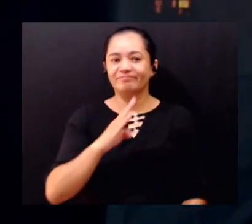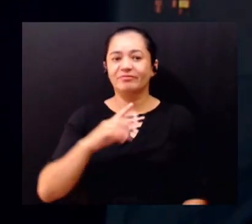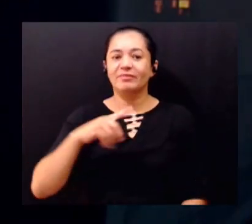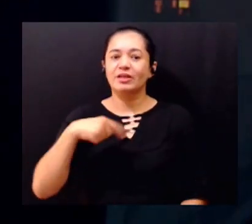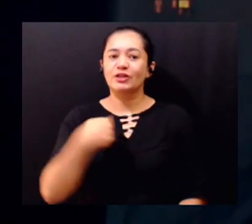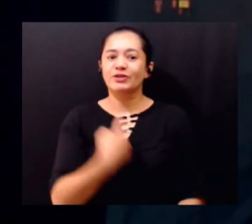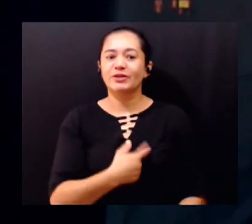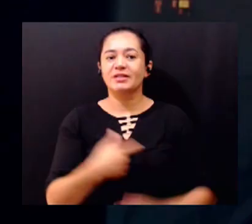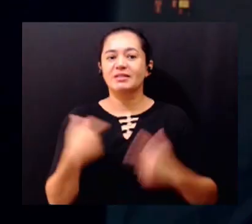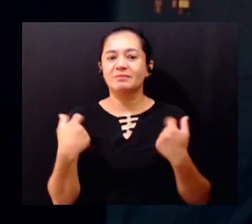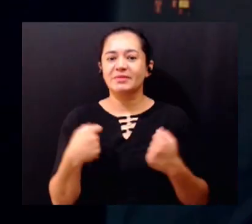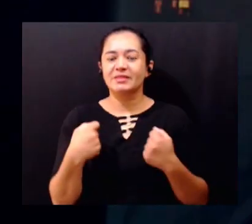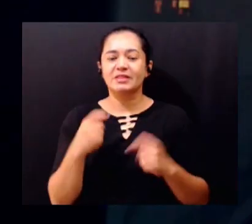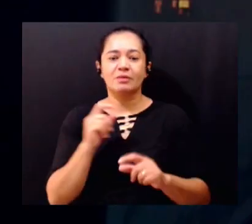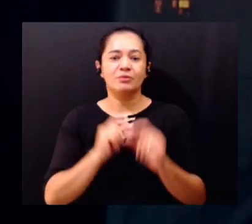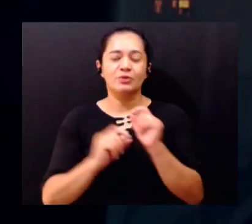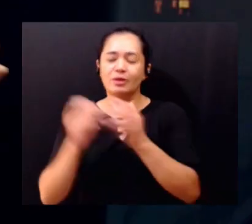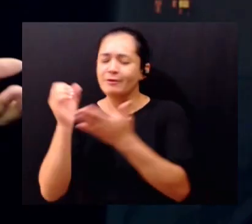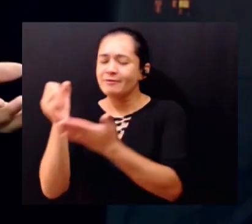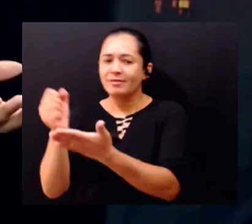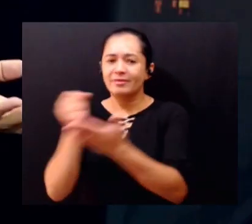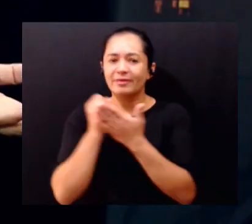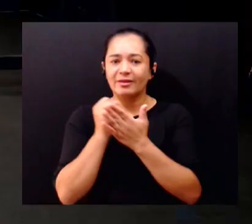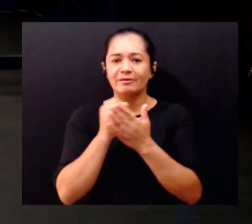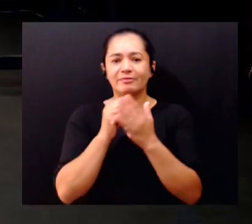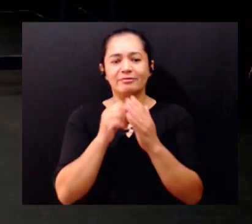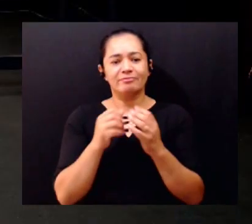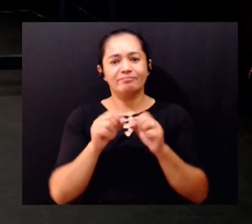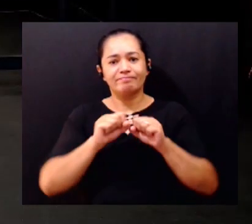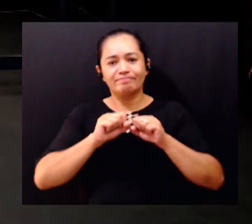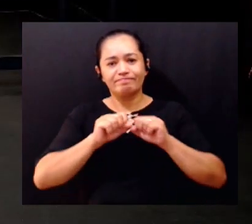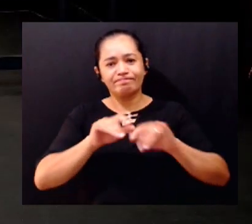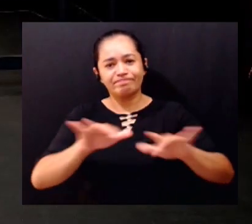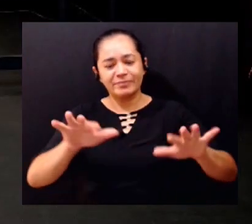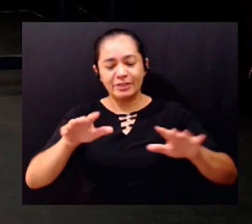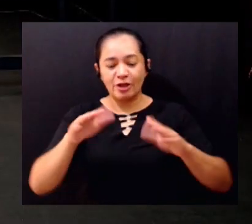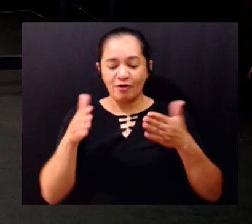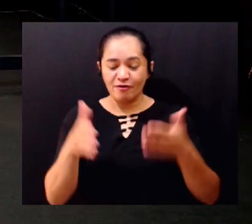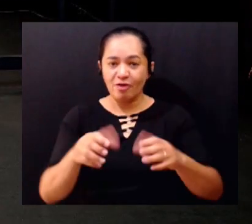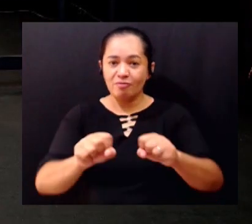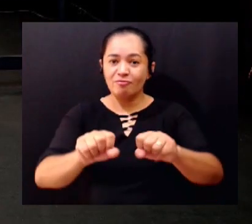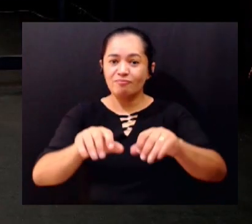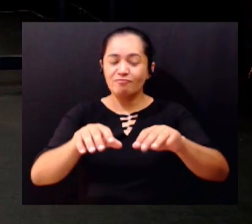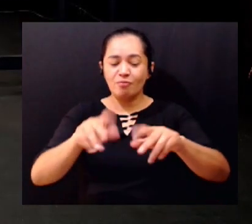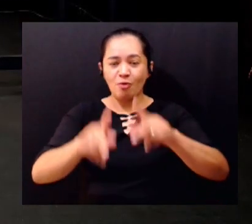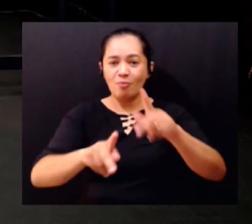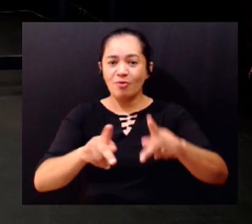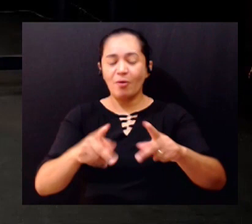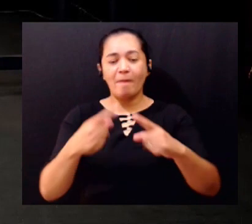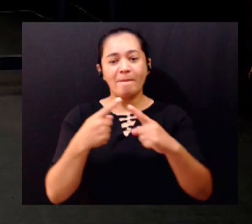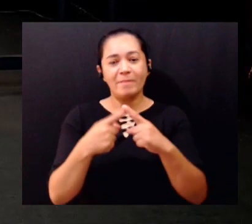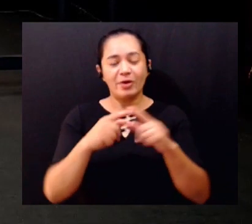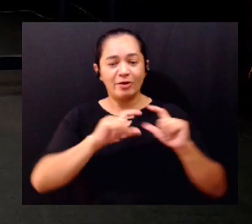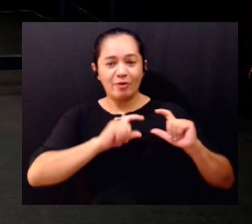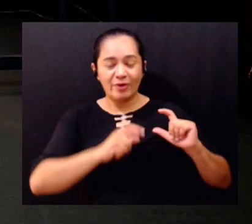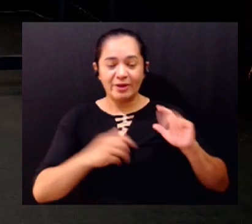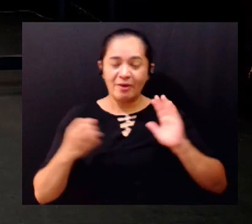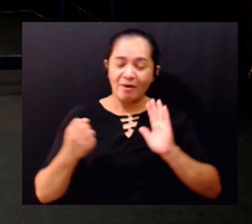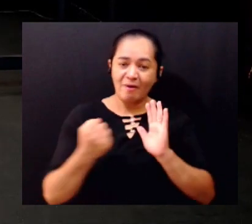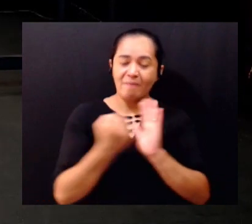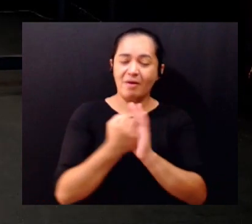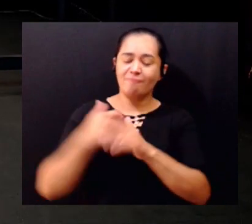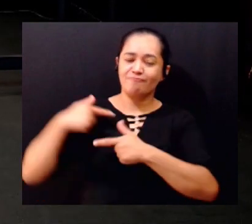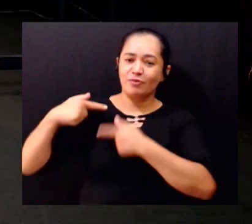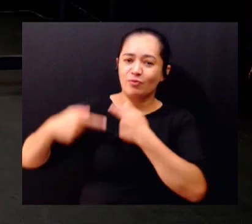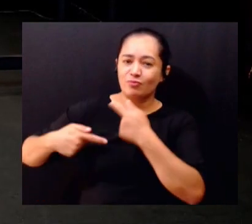trazer isso para o público, porque os quadrinhos marcaram uma geração, né? E a nossa geração que foi marcada. Eu me lembro